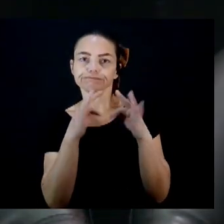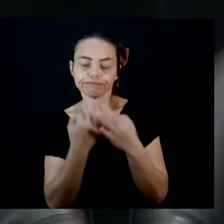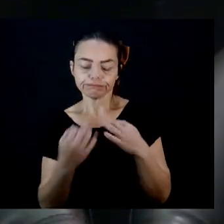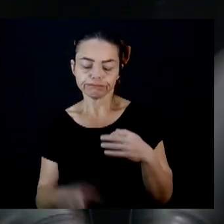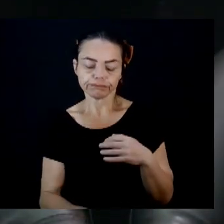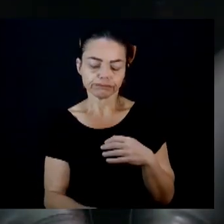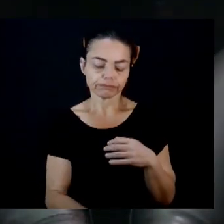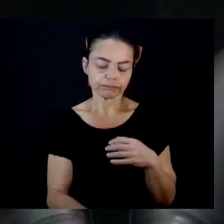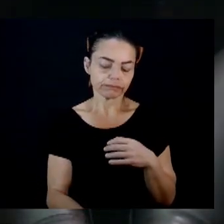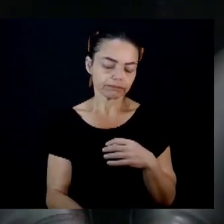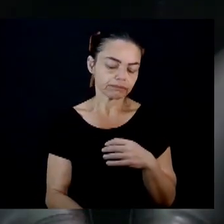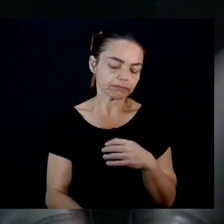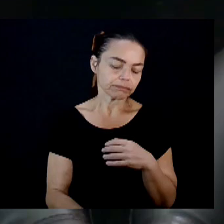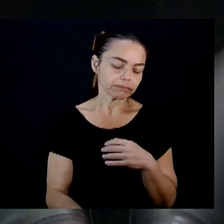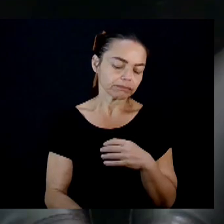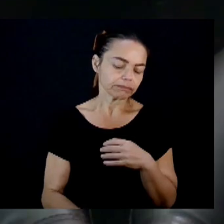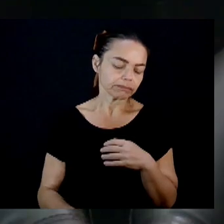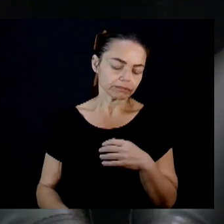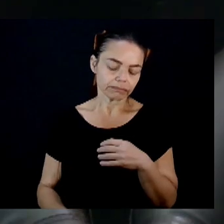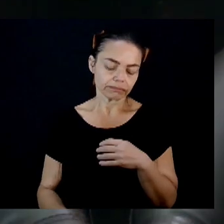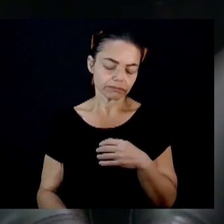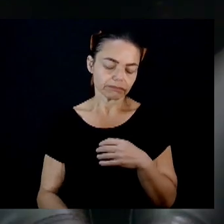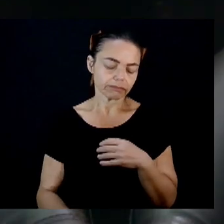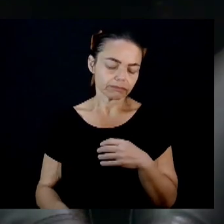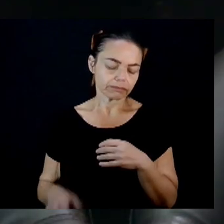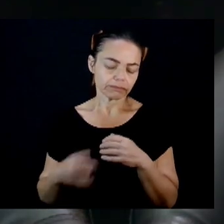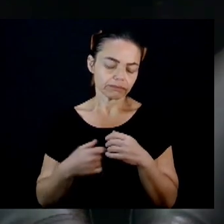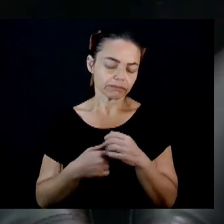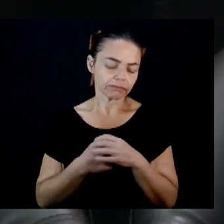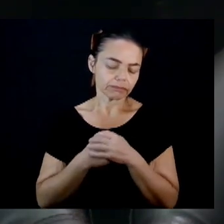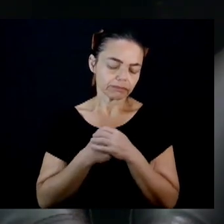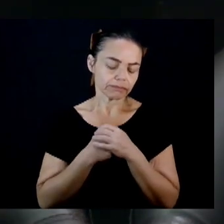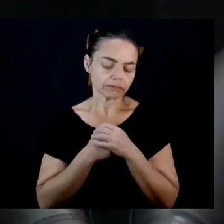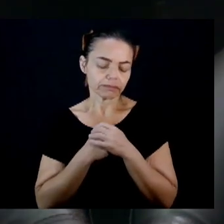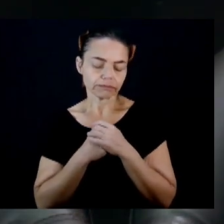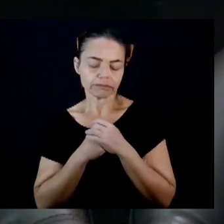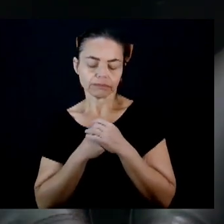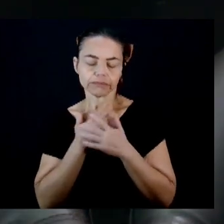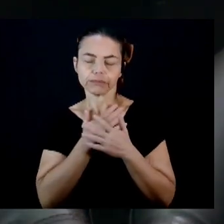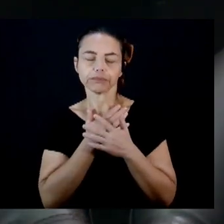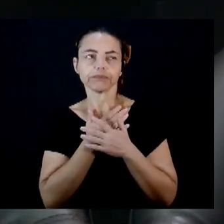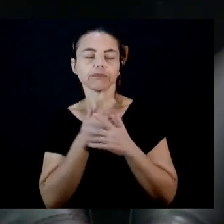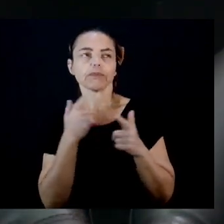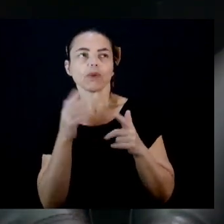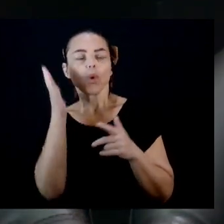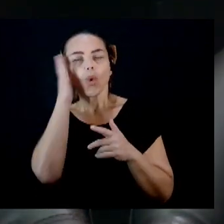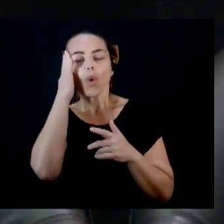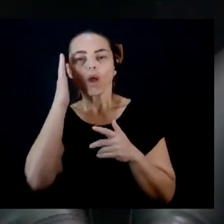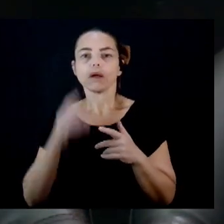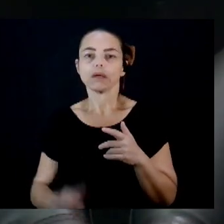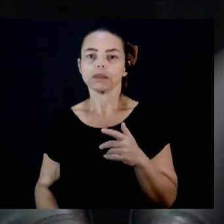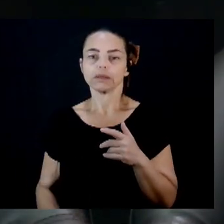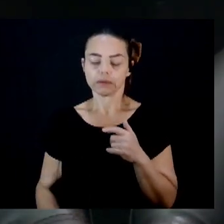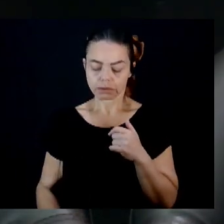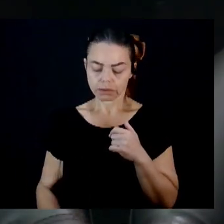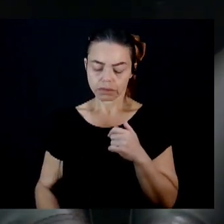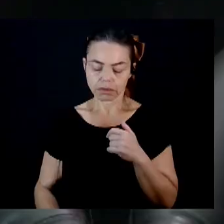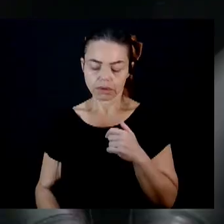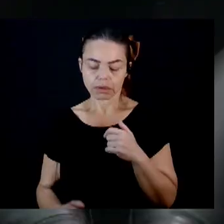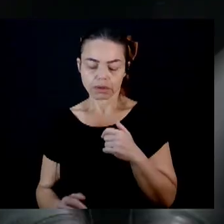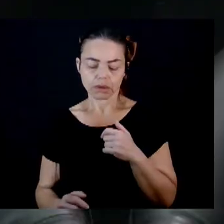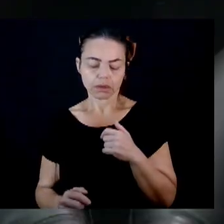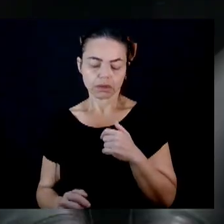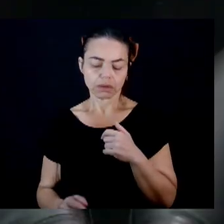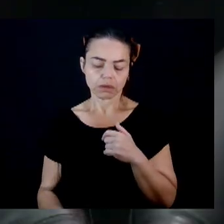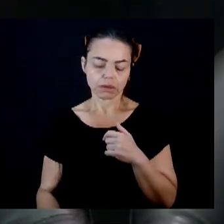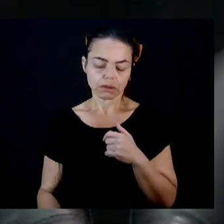realmente toda a vida dessa mulher para entender por quê. A gente tem uma carga mental incrível, né?